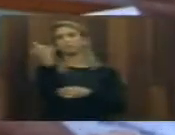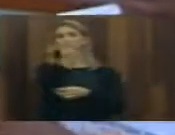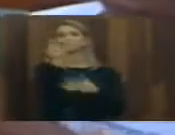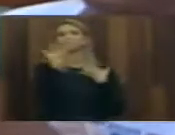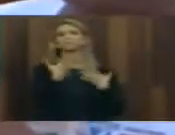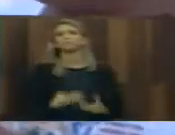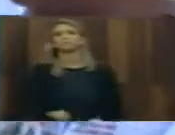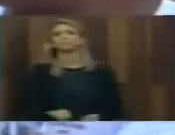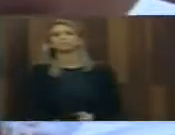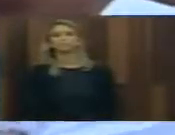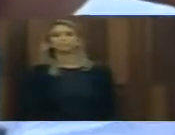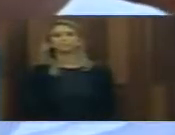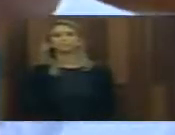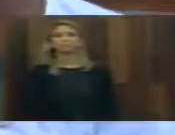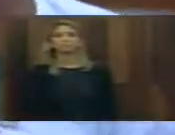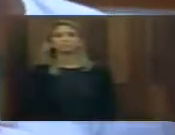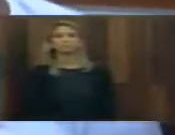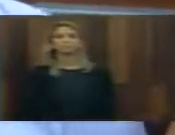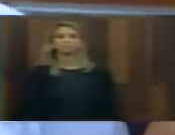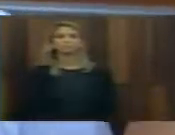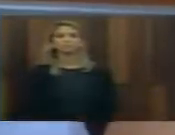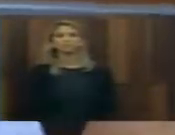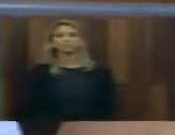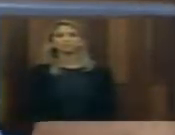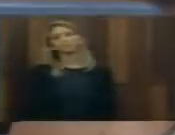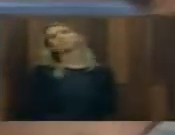estão, aprovada por unanimidade.